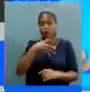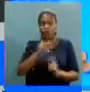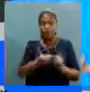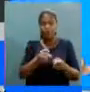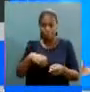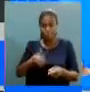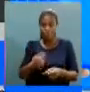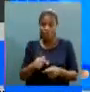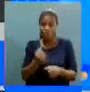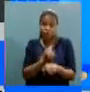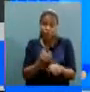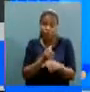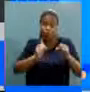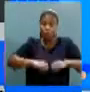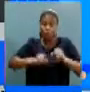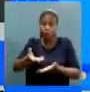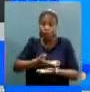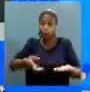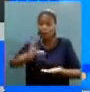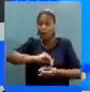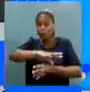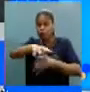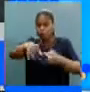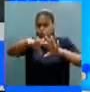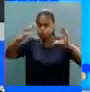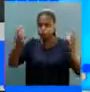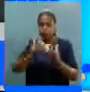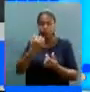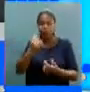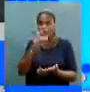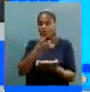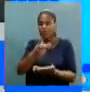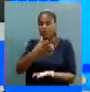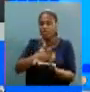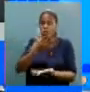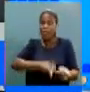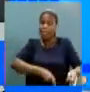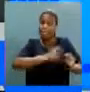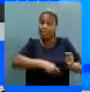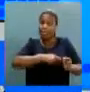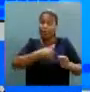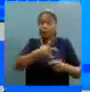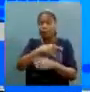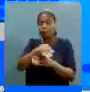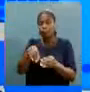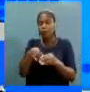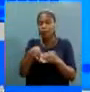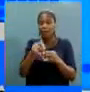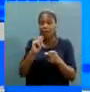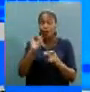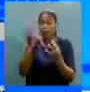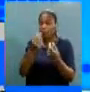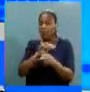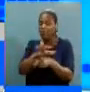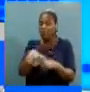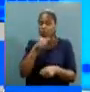apostado em negociar um acordo mais abrangente que não seja somente as pescas mas que é barca chamada economizo ea